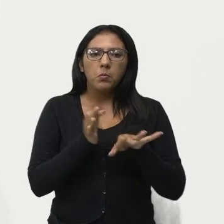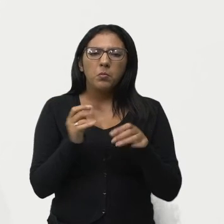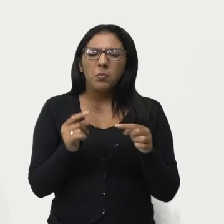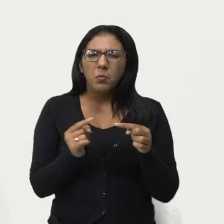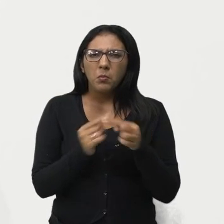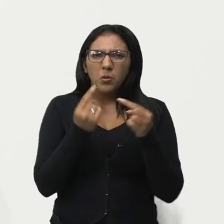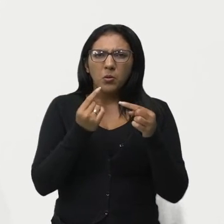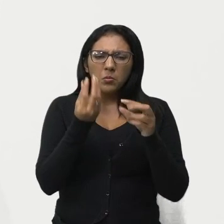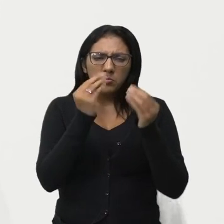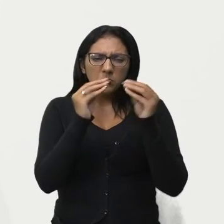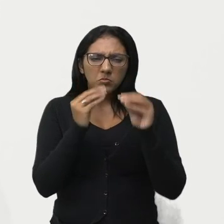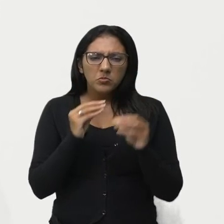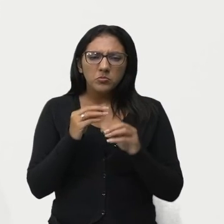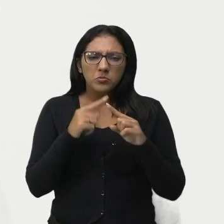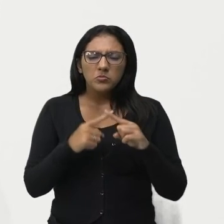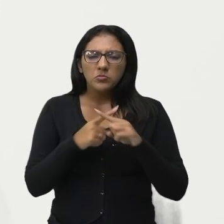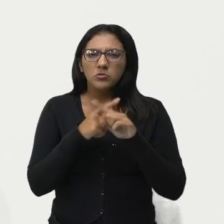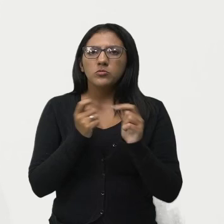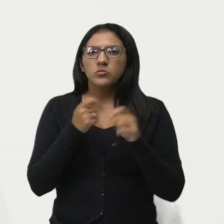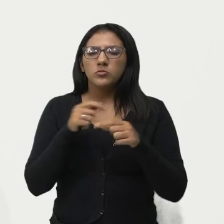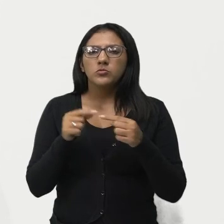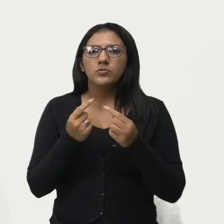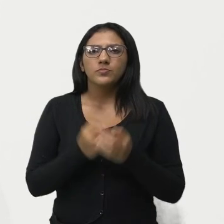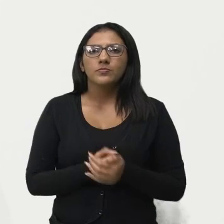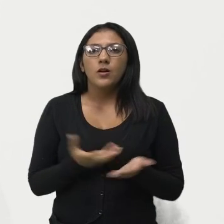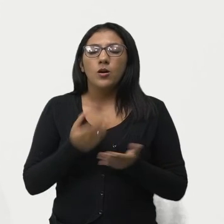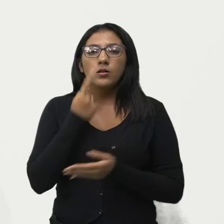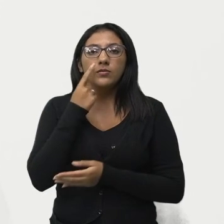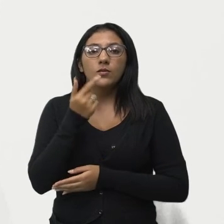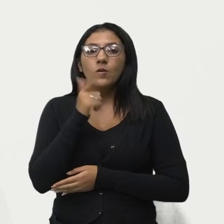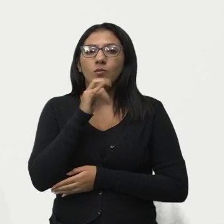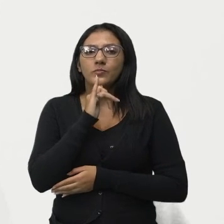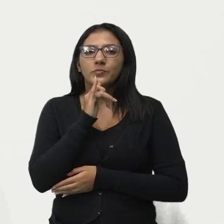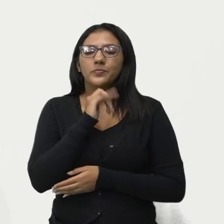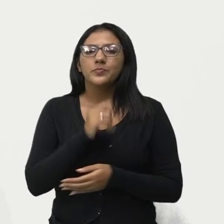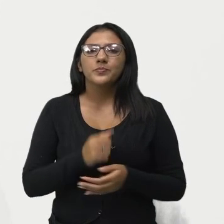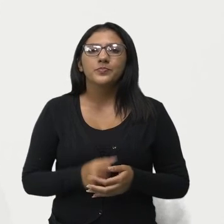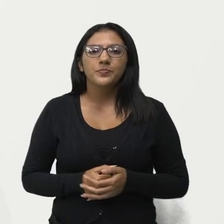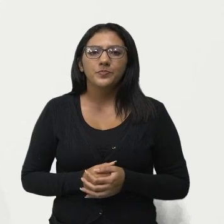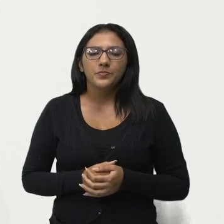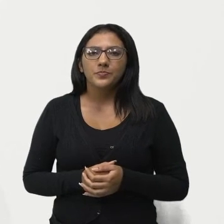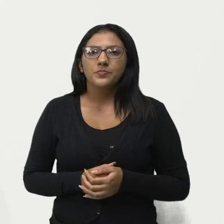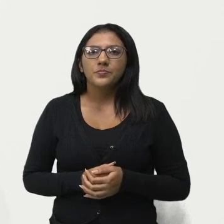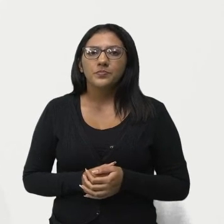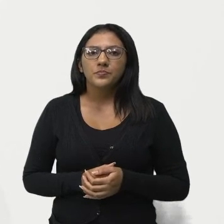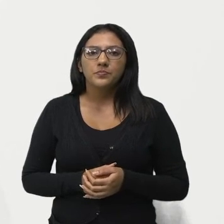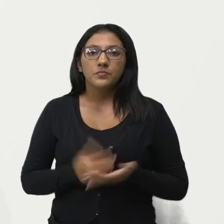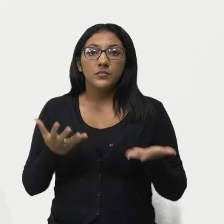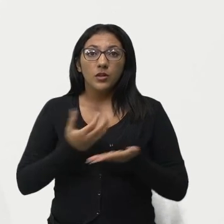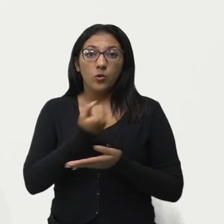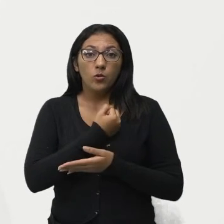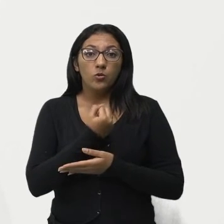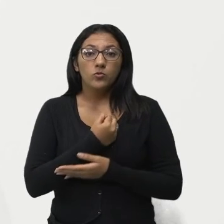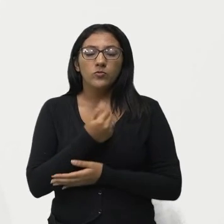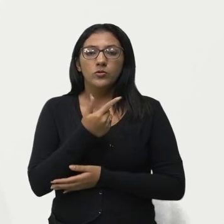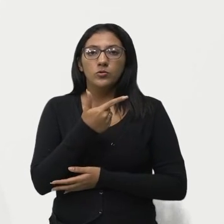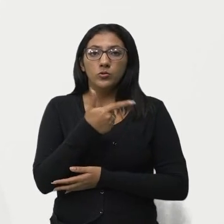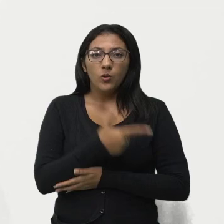resultados, são inversamente proporcionais. Bora ver mais um exemplo disso? Acompanhe comigo. Verifique se os